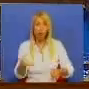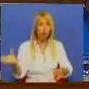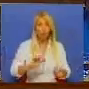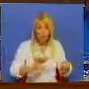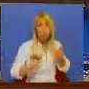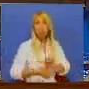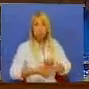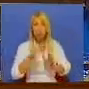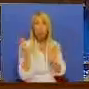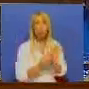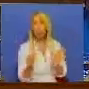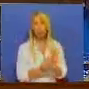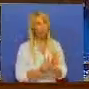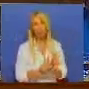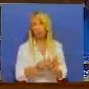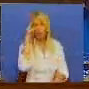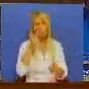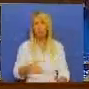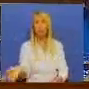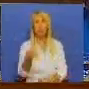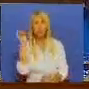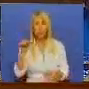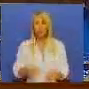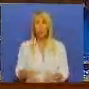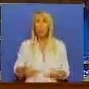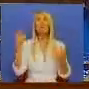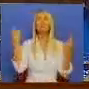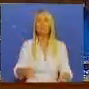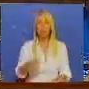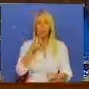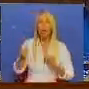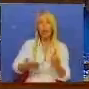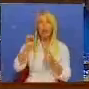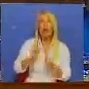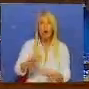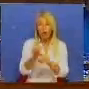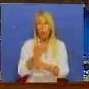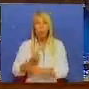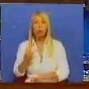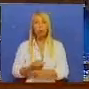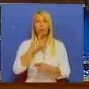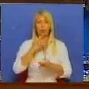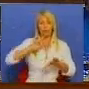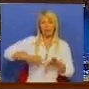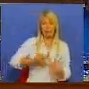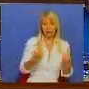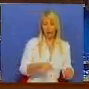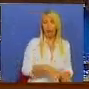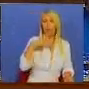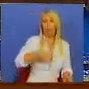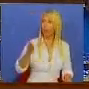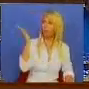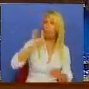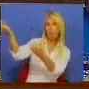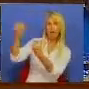Temos hoje menor produção do que devíamos ter e podíamos ter em produtos essenciais e maior dependência da importação. Não tivemos um